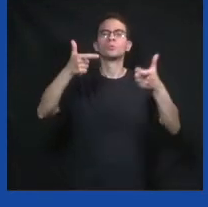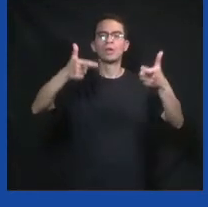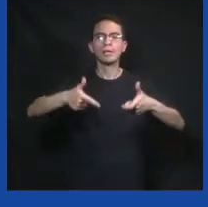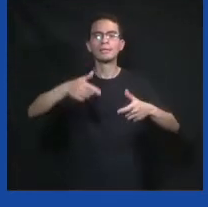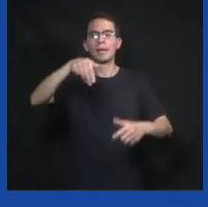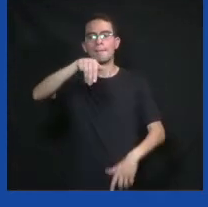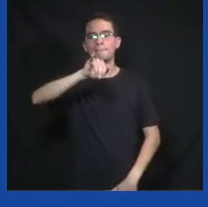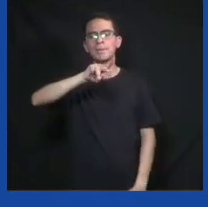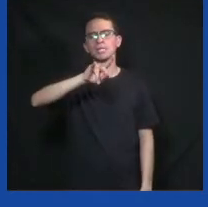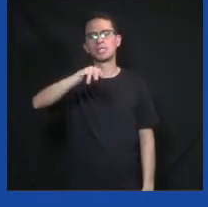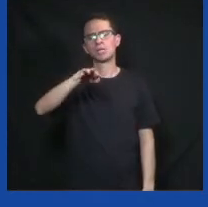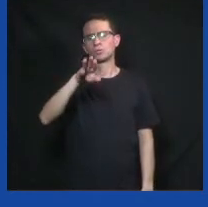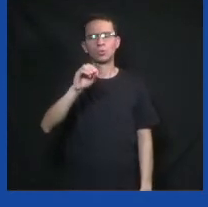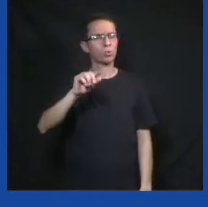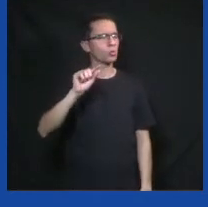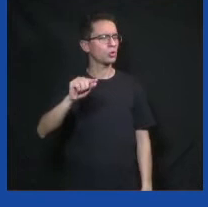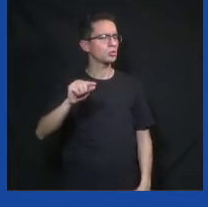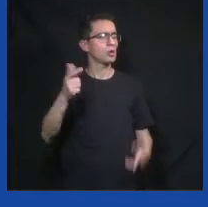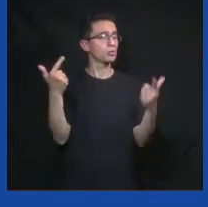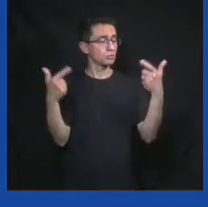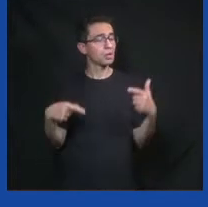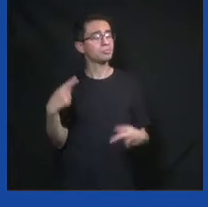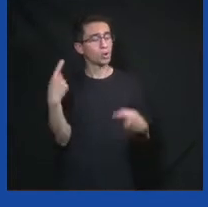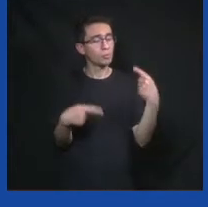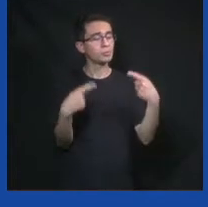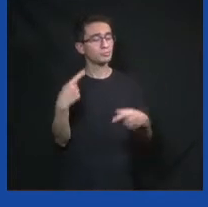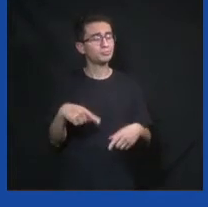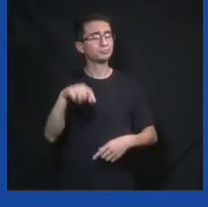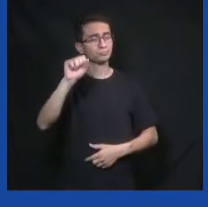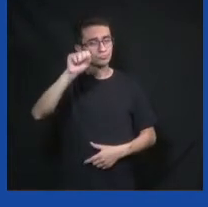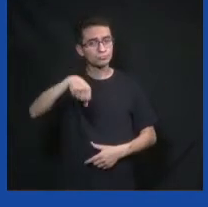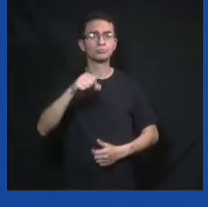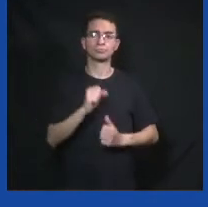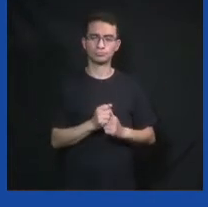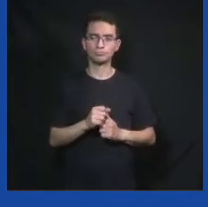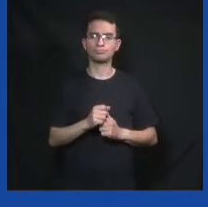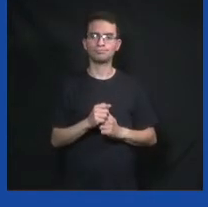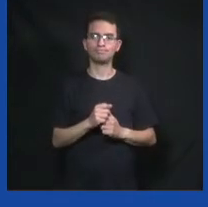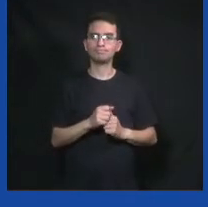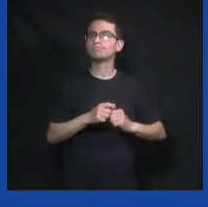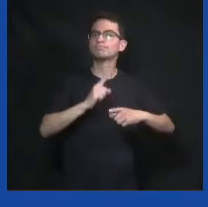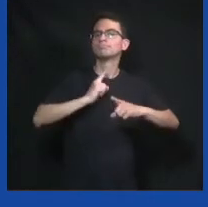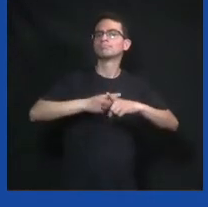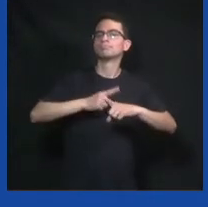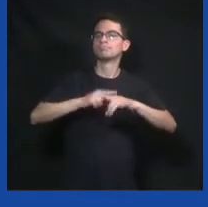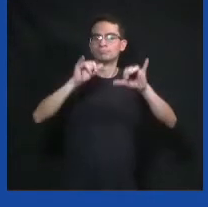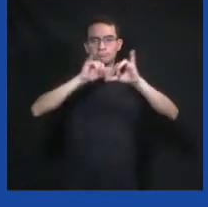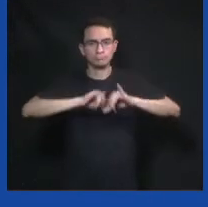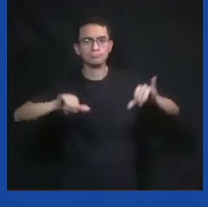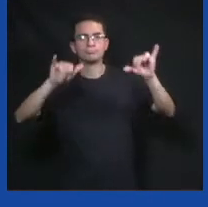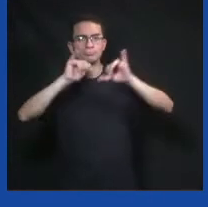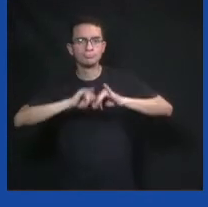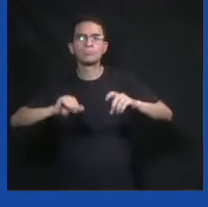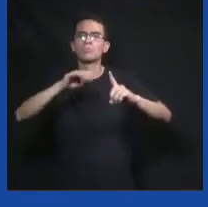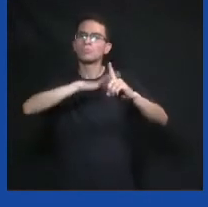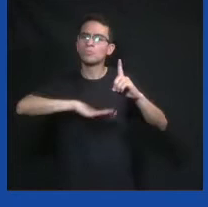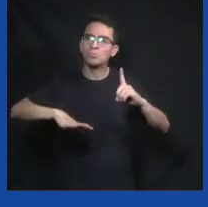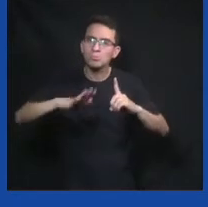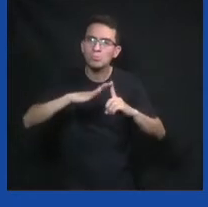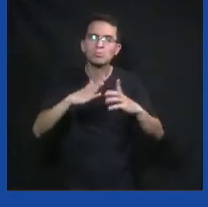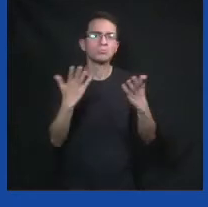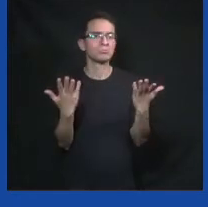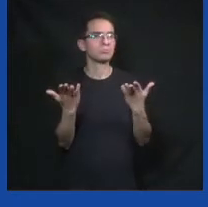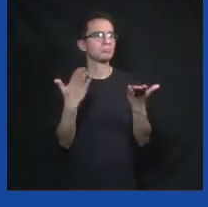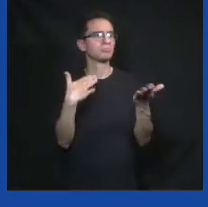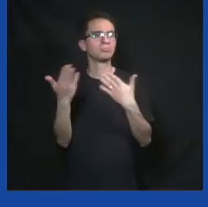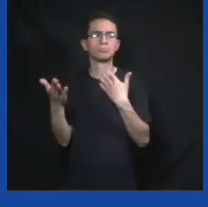espaço público, né? E ele, portanto, informa um modo de conceber a sociedade, um modo de disputar a realidade